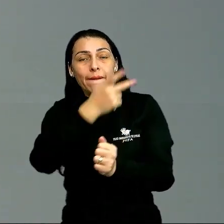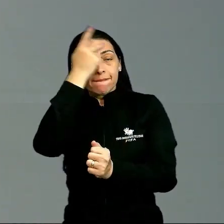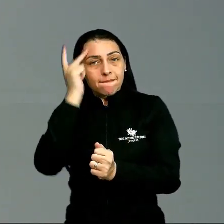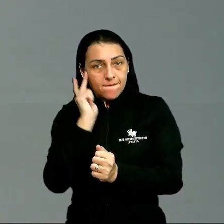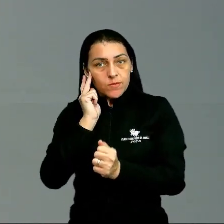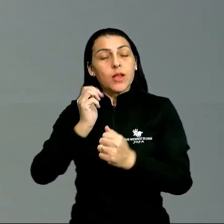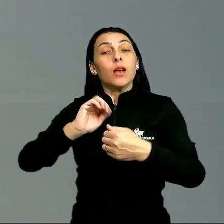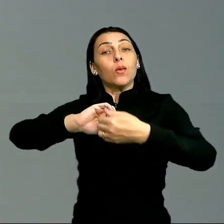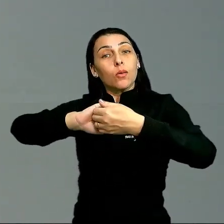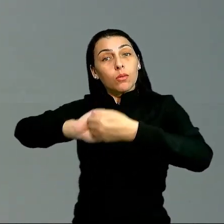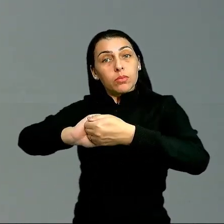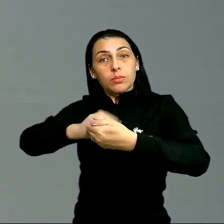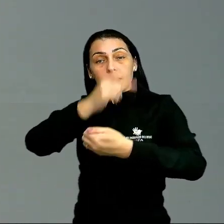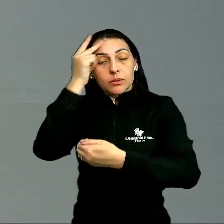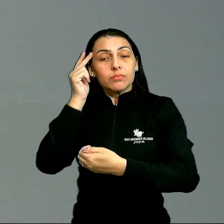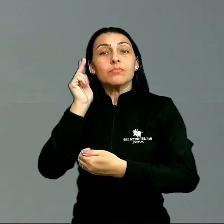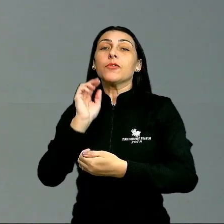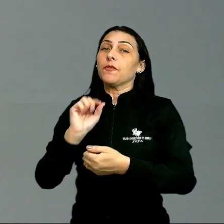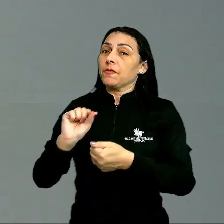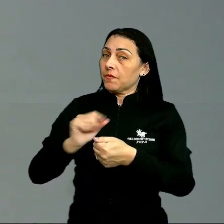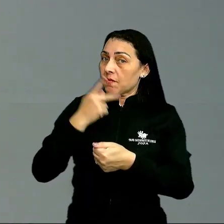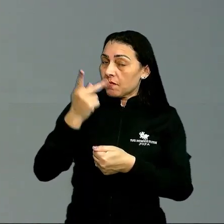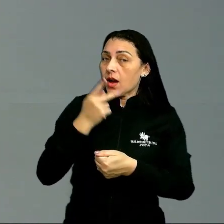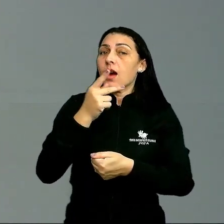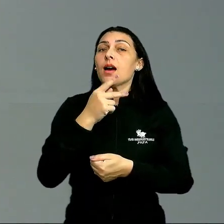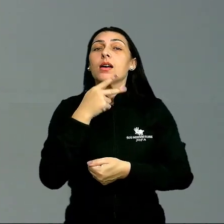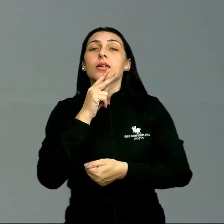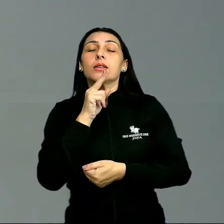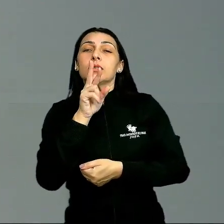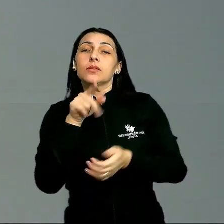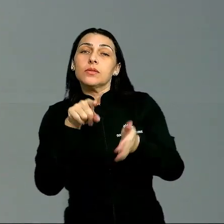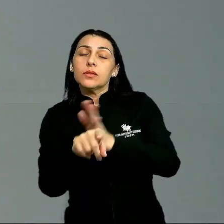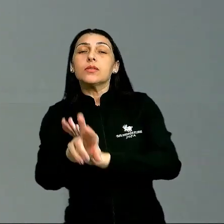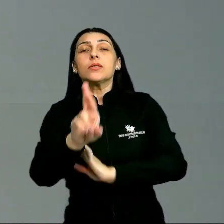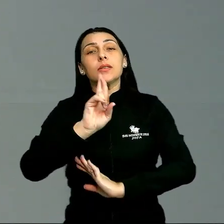você cumprimenta a pessoa, e aí você fala, a pessoa responde, às vezes